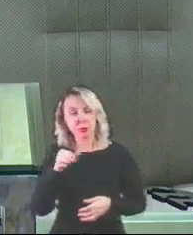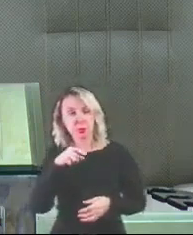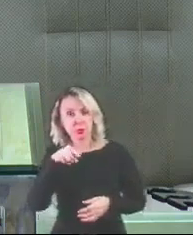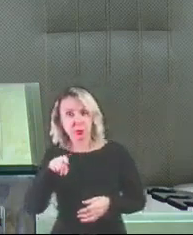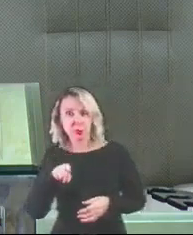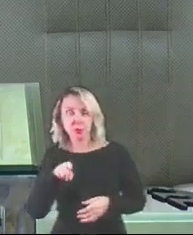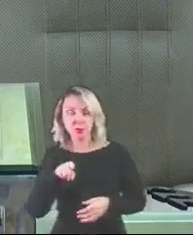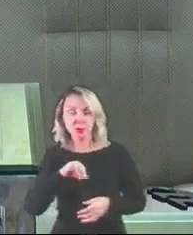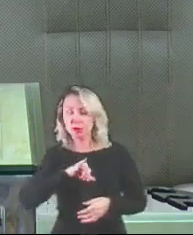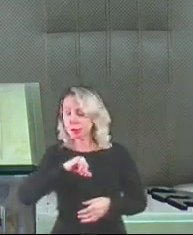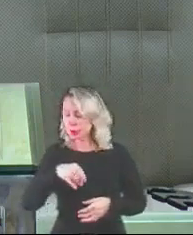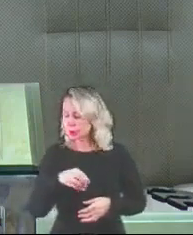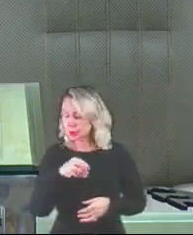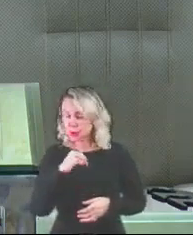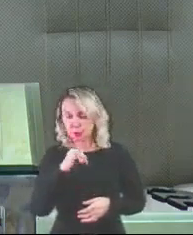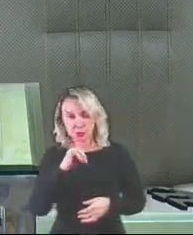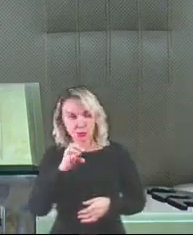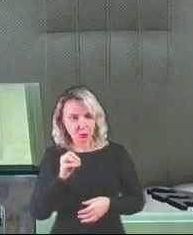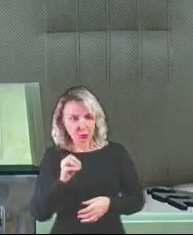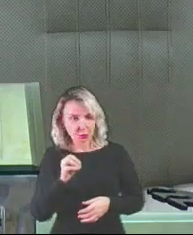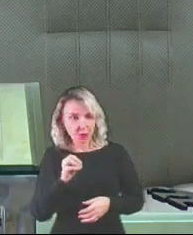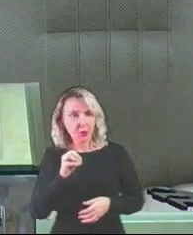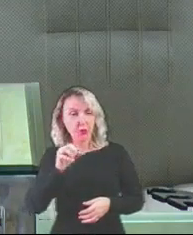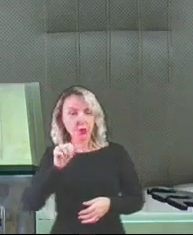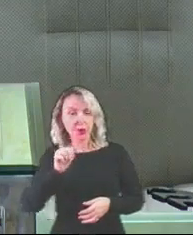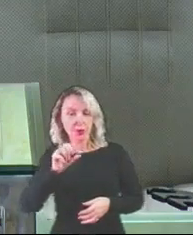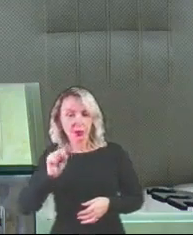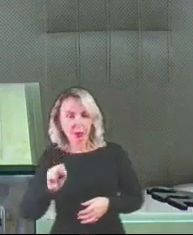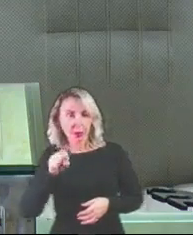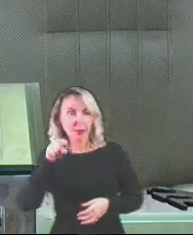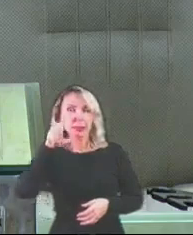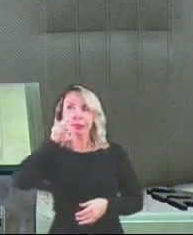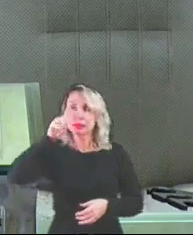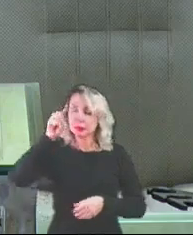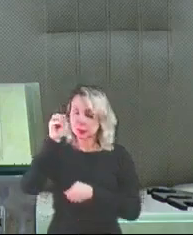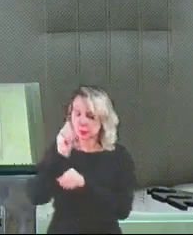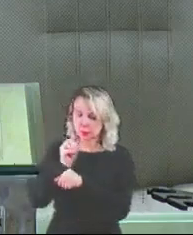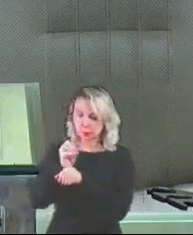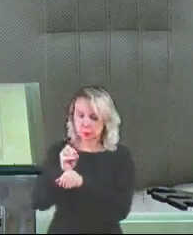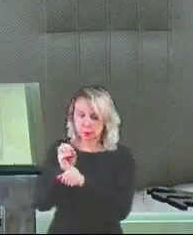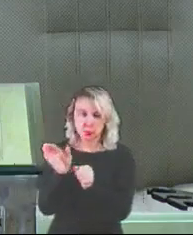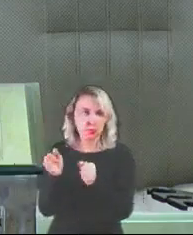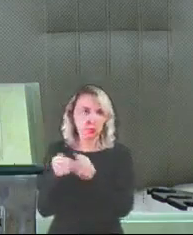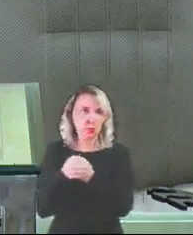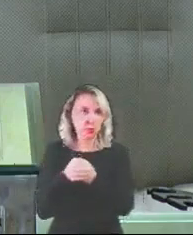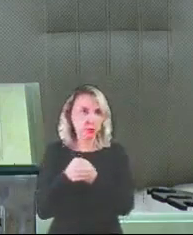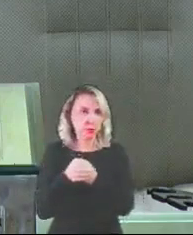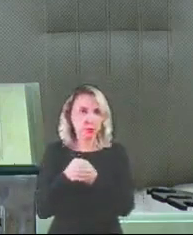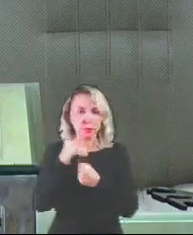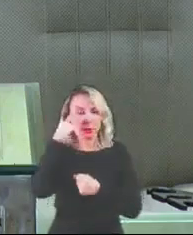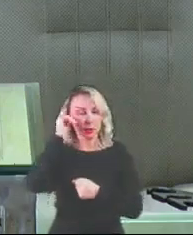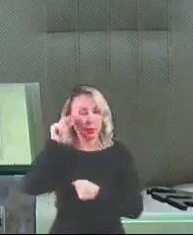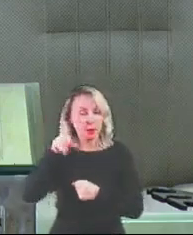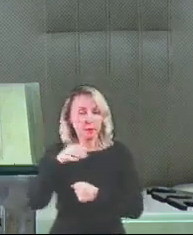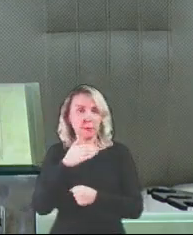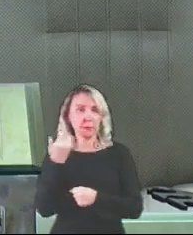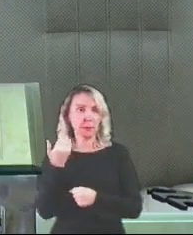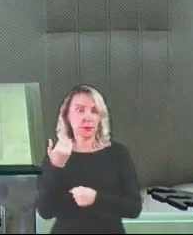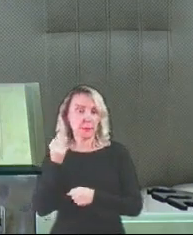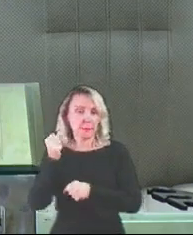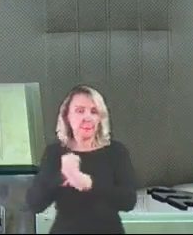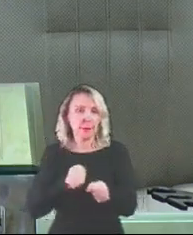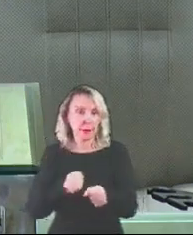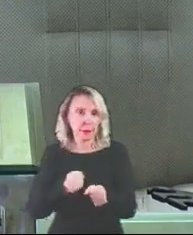Deus. É Deus que providencia para que ele não seja assassinado. Até o dia